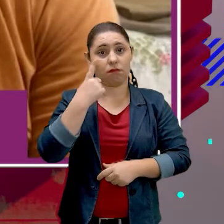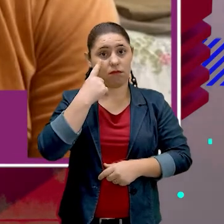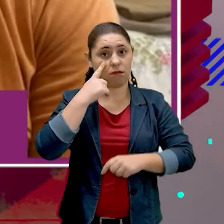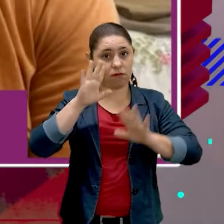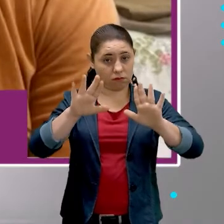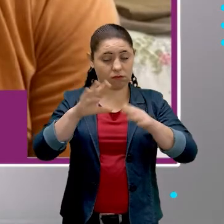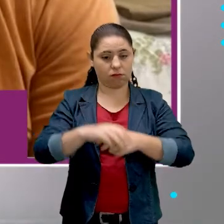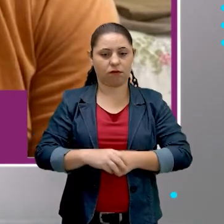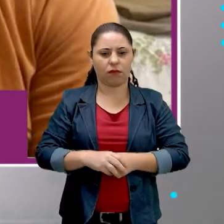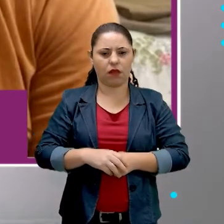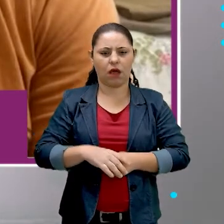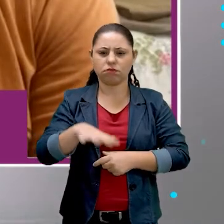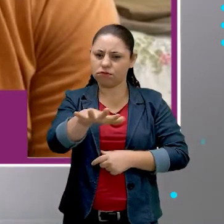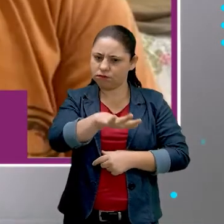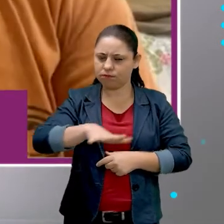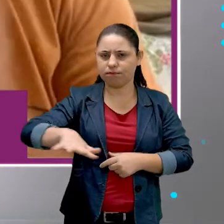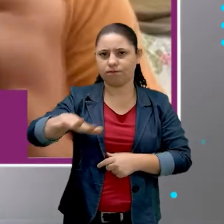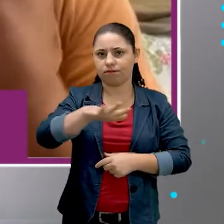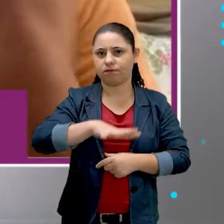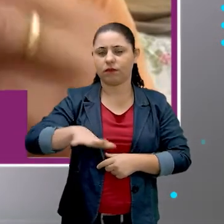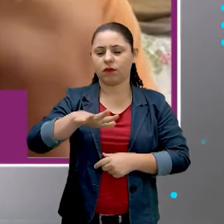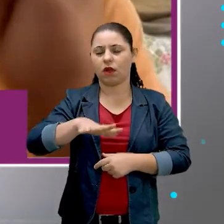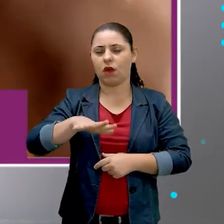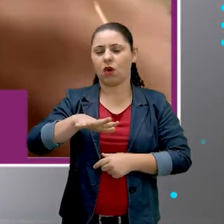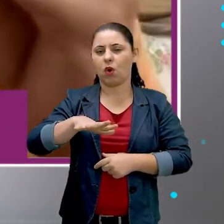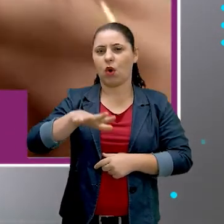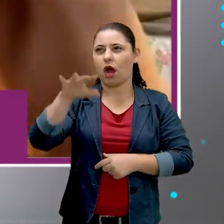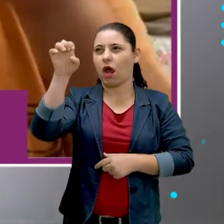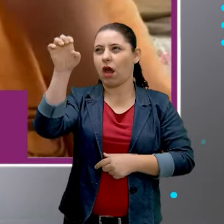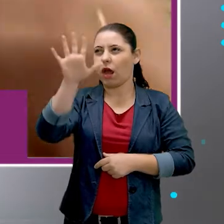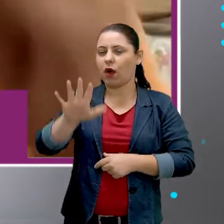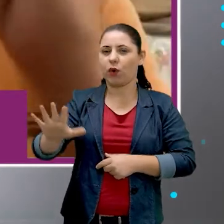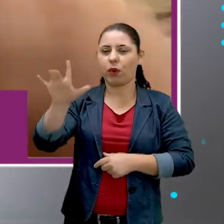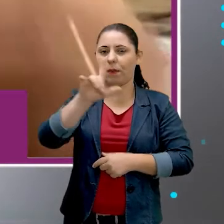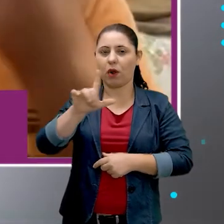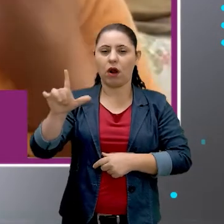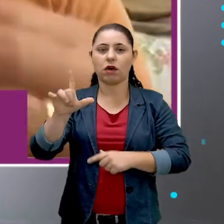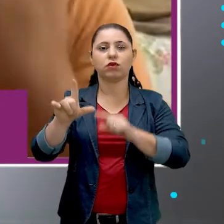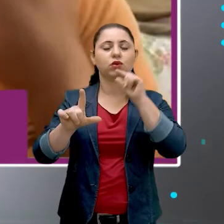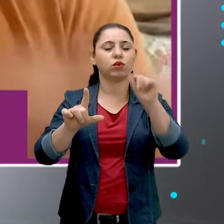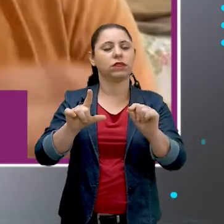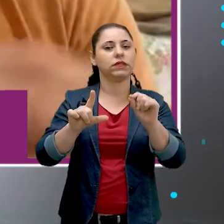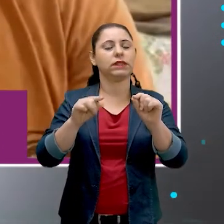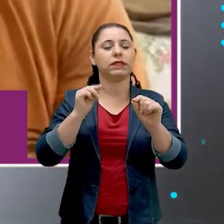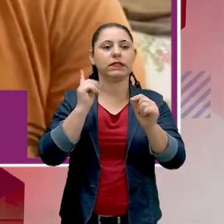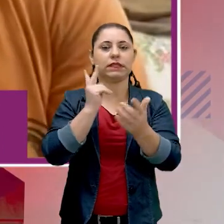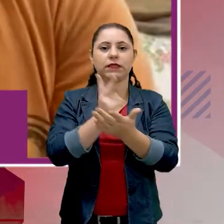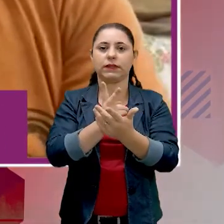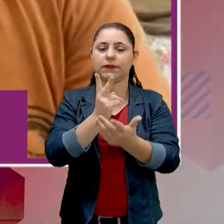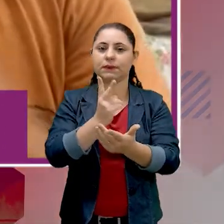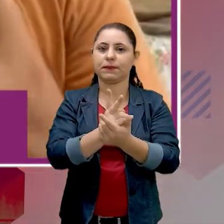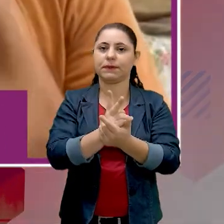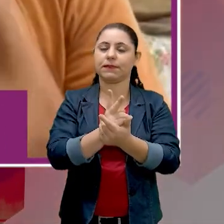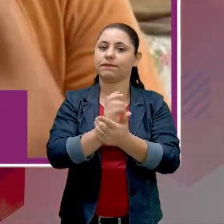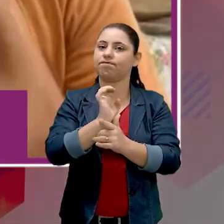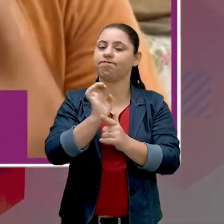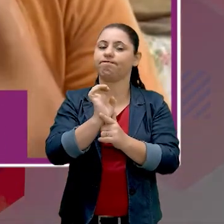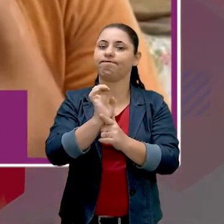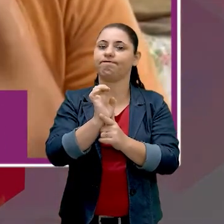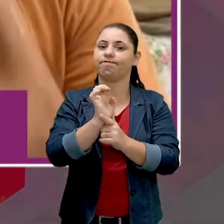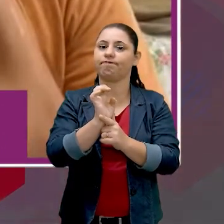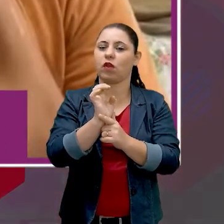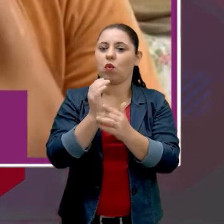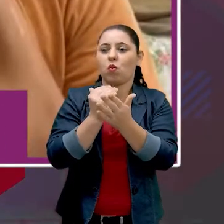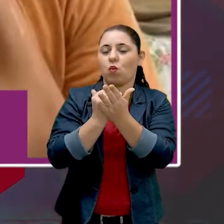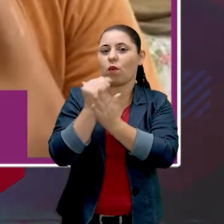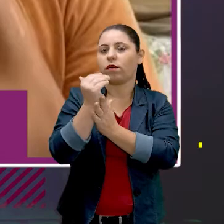Olha, se a gente pegar essa região, naturalmente o leste europeu desde sempre é uma região estável. Essa guerra, ela